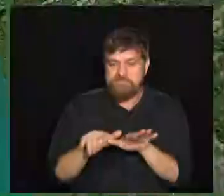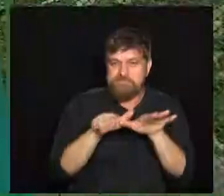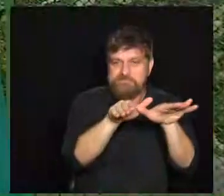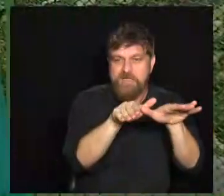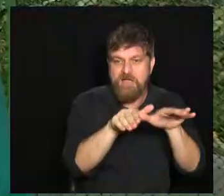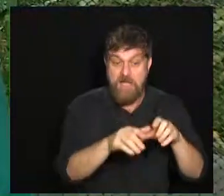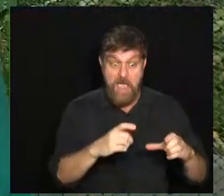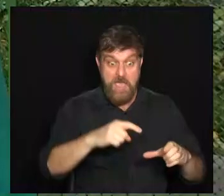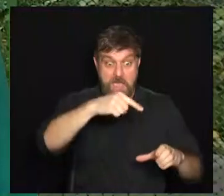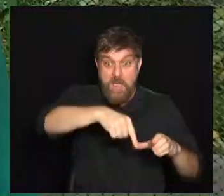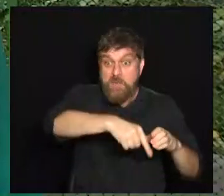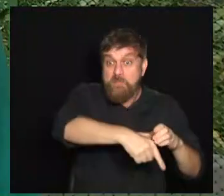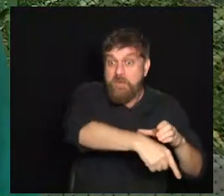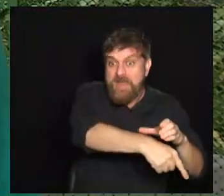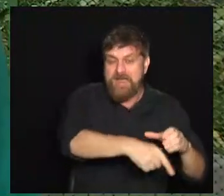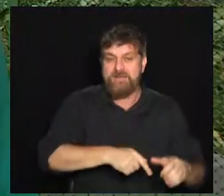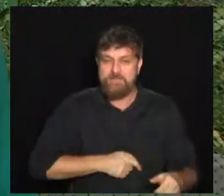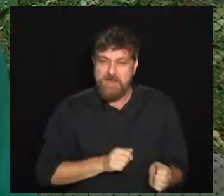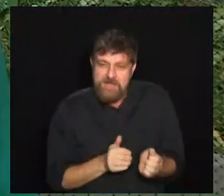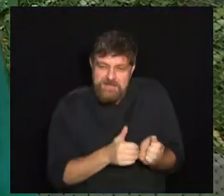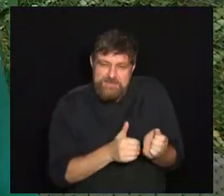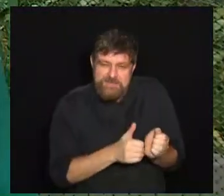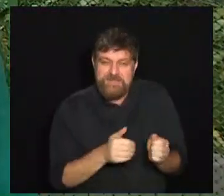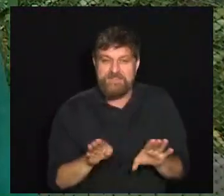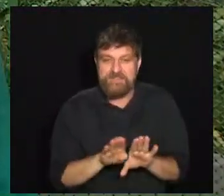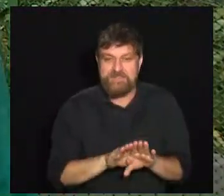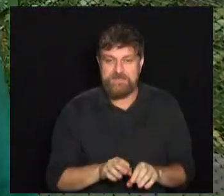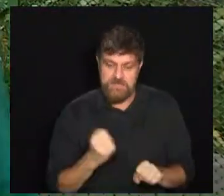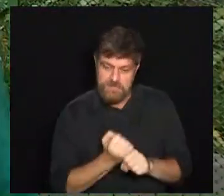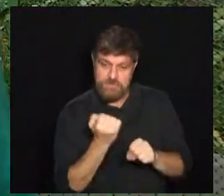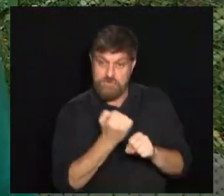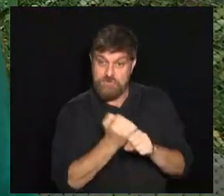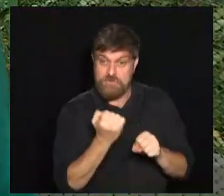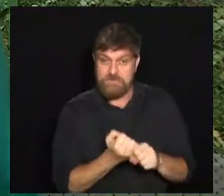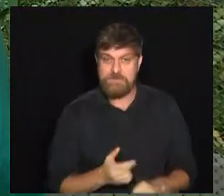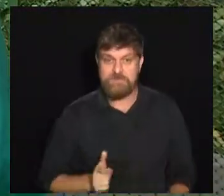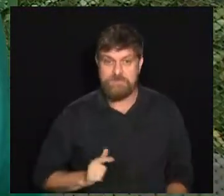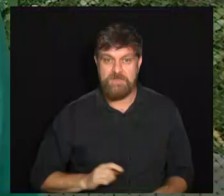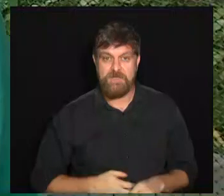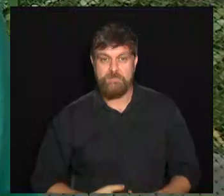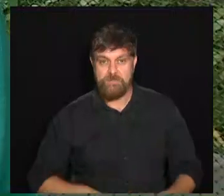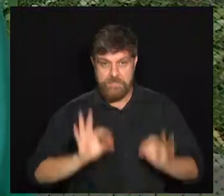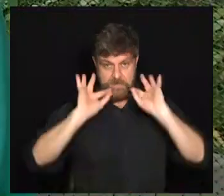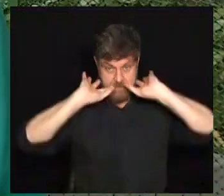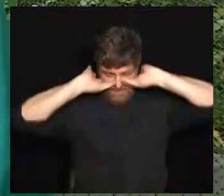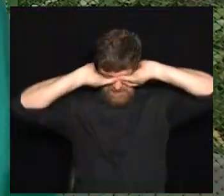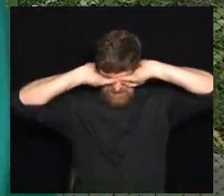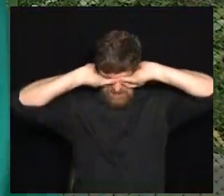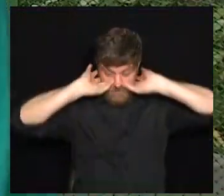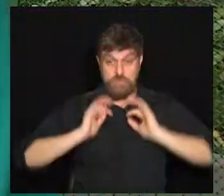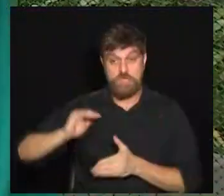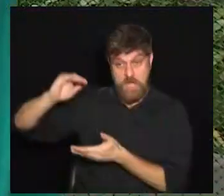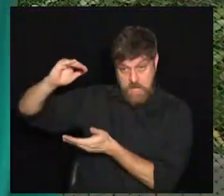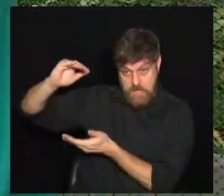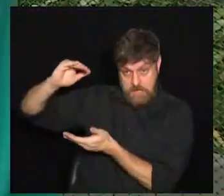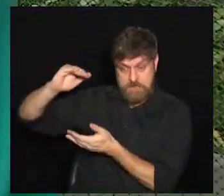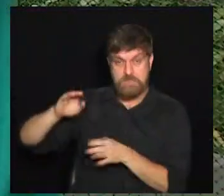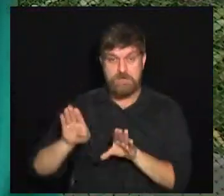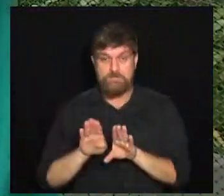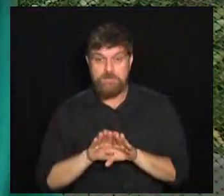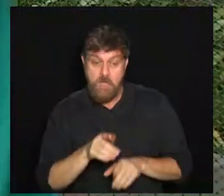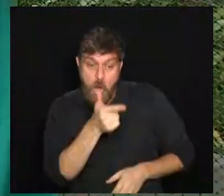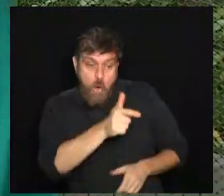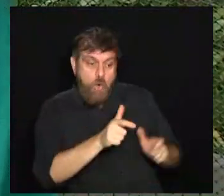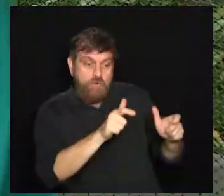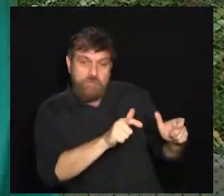recinto. Nós tivemos então a construção de um recinto para as corujas que nós estamos chamando de corujas grandes e um